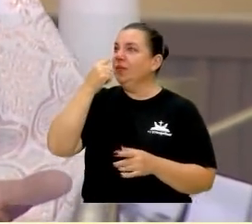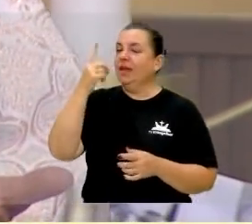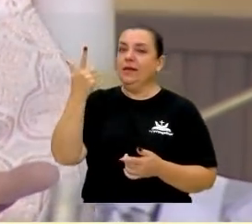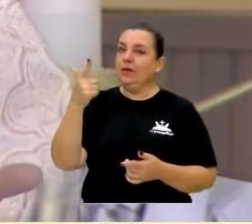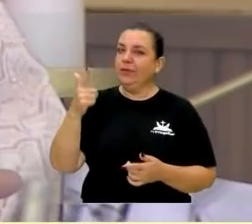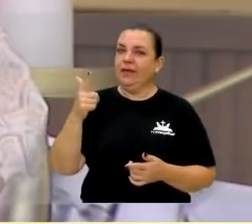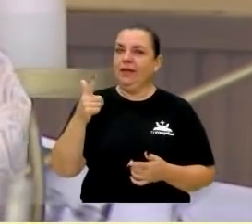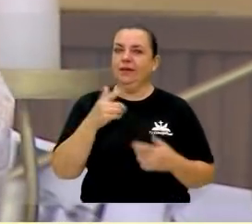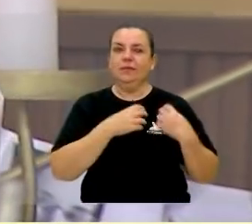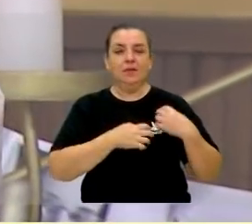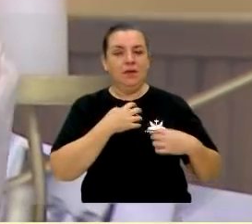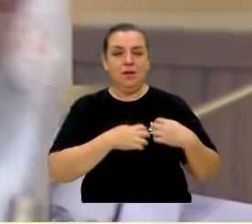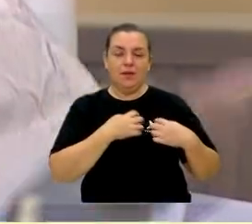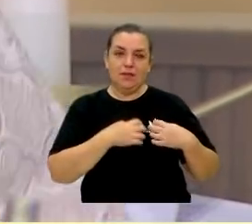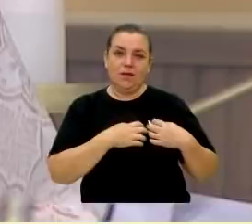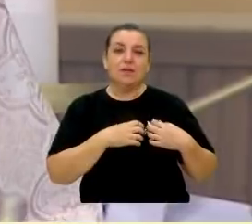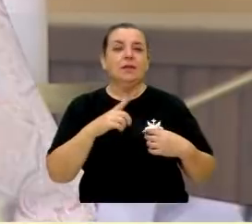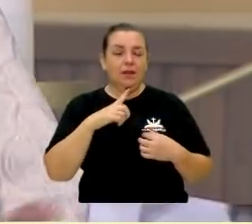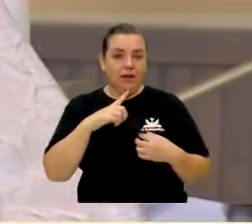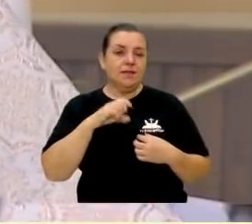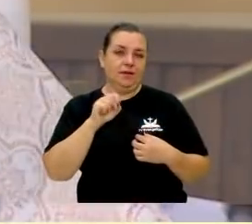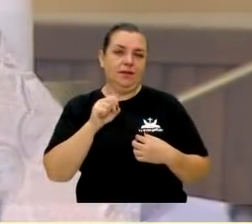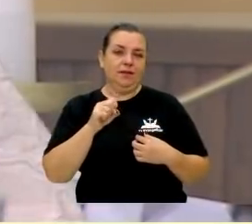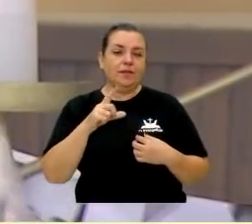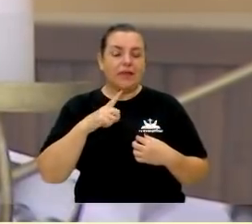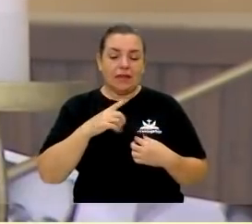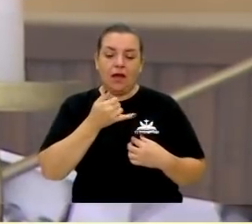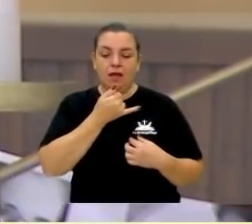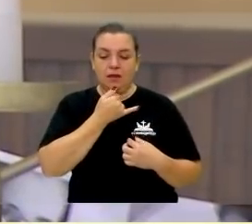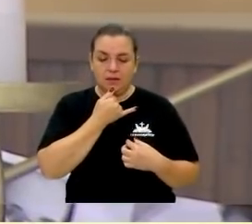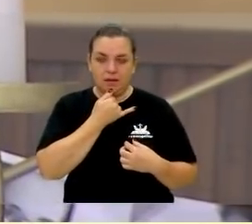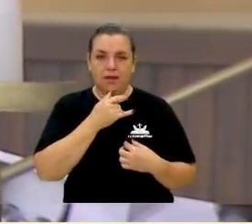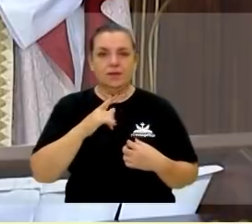perturbações, não tem tristeza, não tem luto.